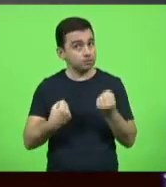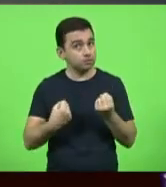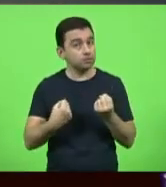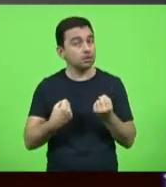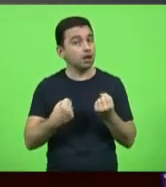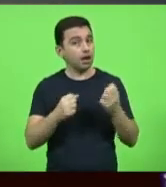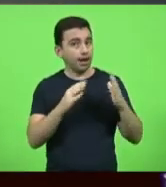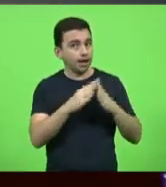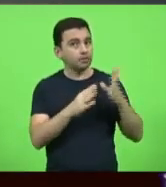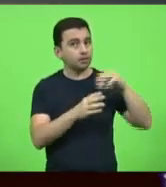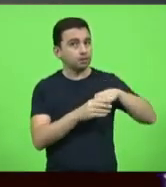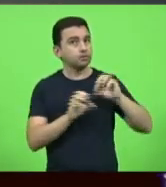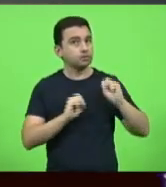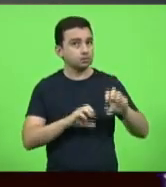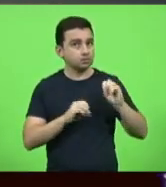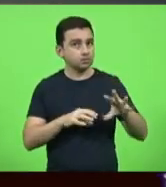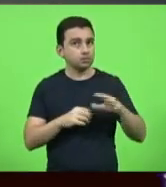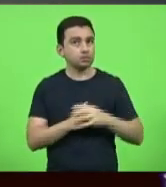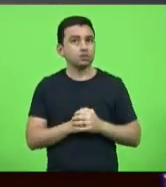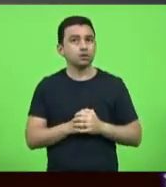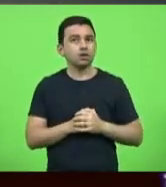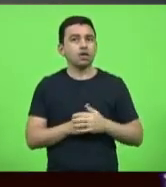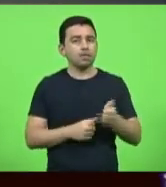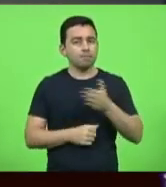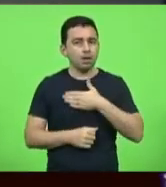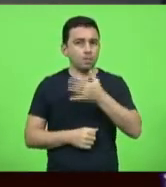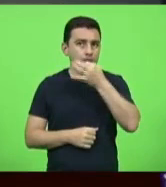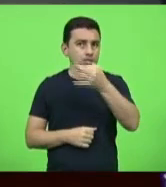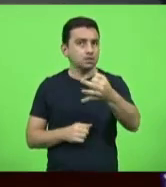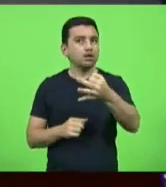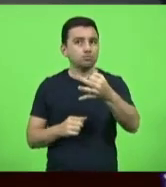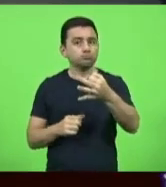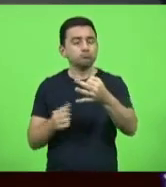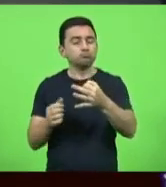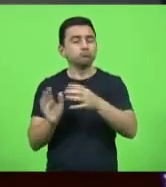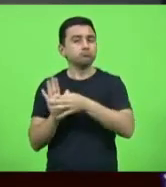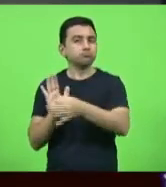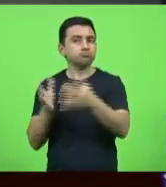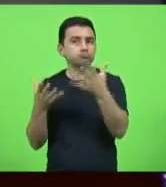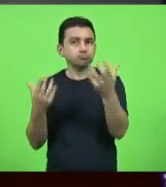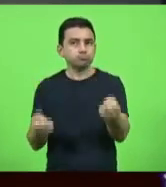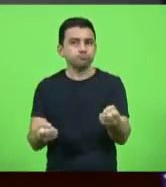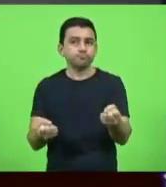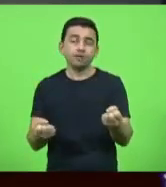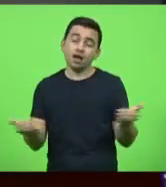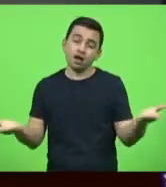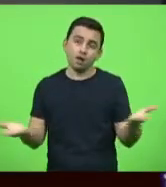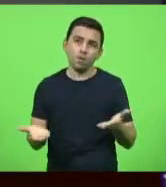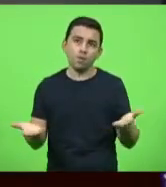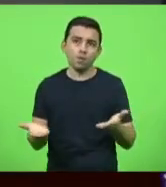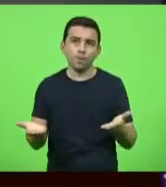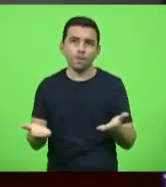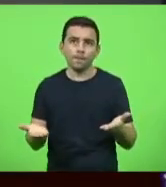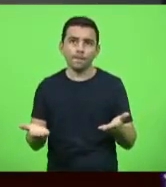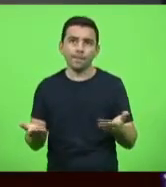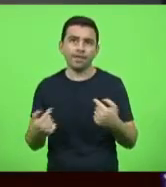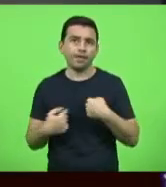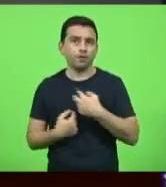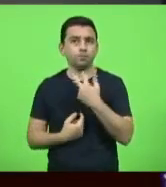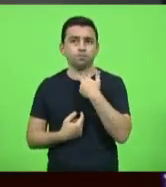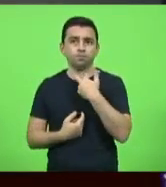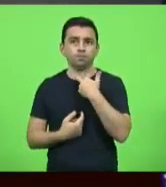homeschooling, sendo que dei o meu parecer favorável na CCJ, mas, nesse momento, eu não